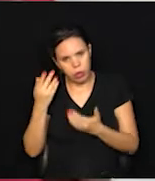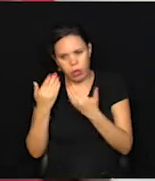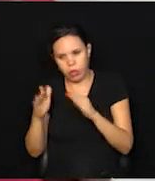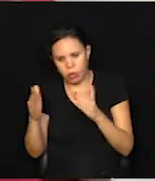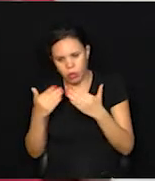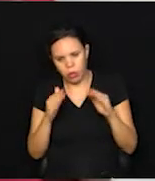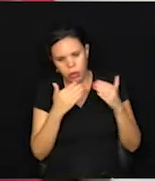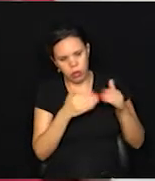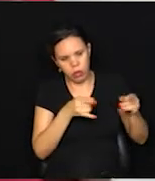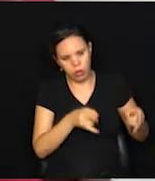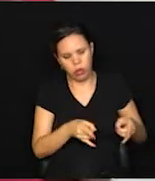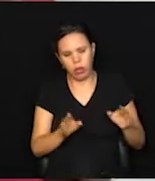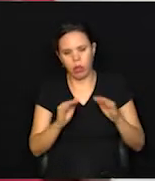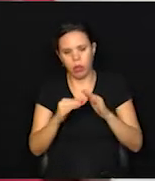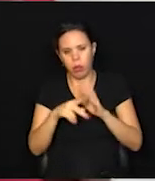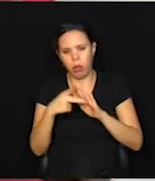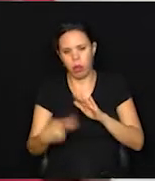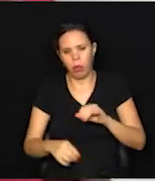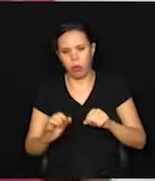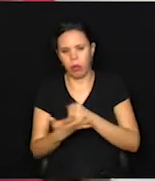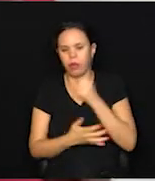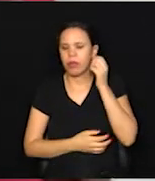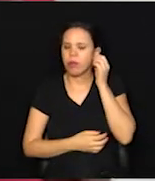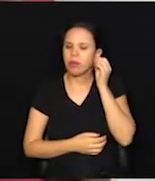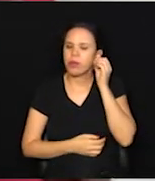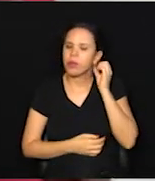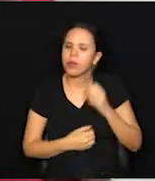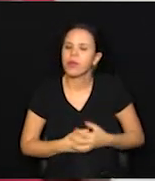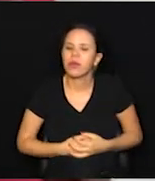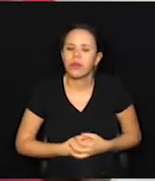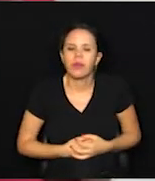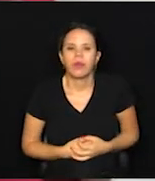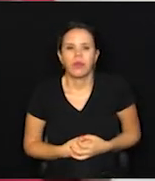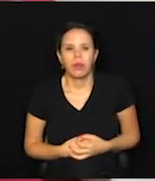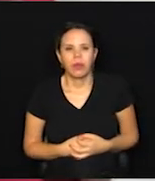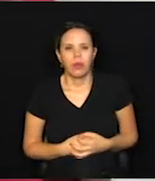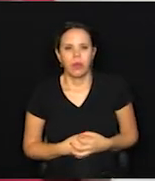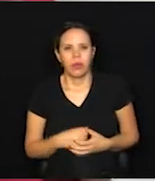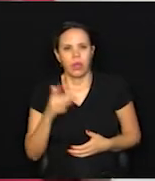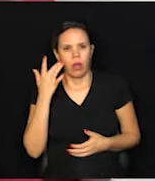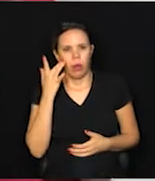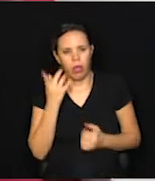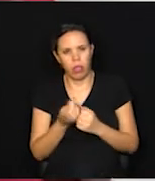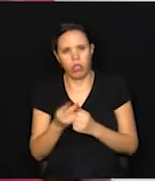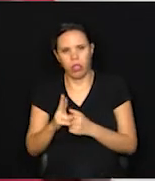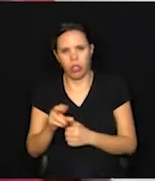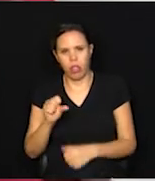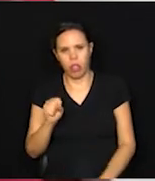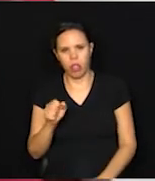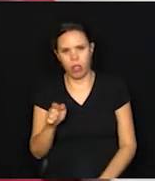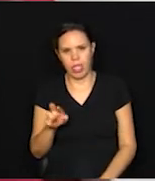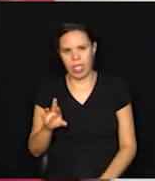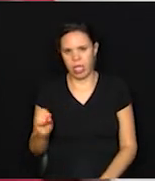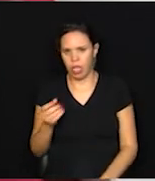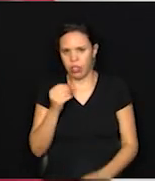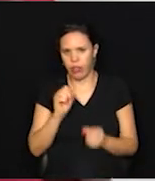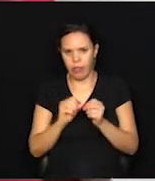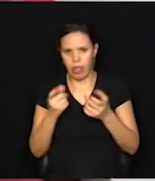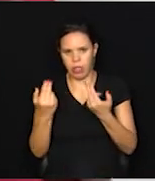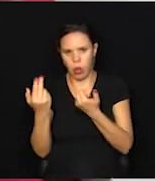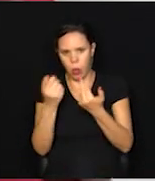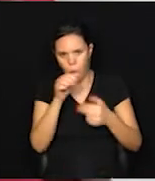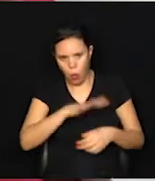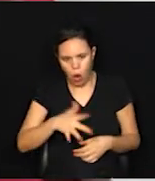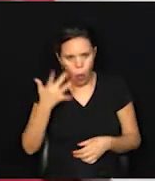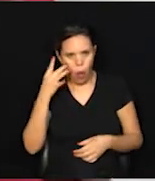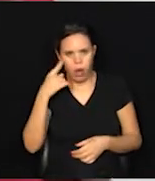leitos dedicados exclusivamente para a COVID. No mais, eu acho que o Dr. Sérgio fez um apanhado geral e eu acho que seria